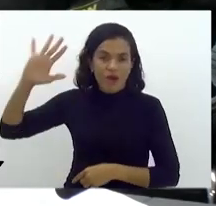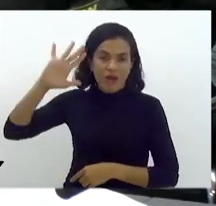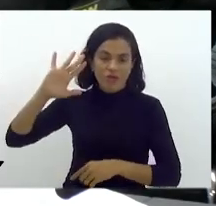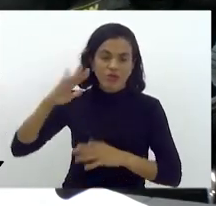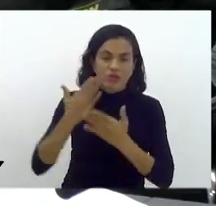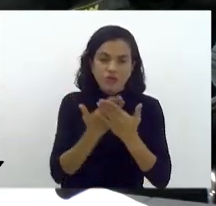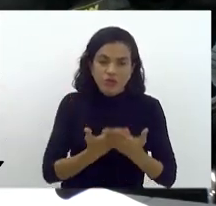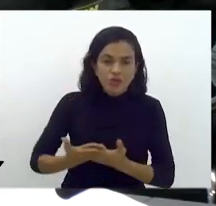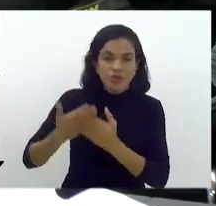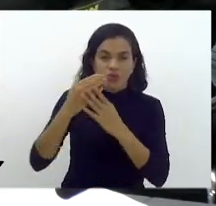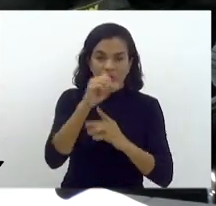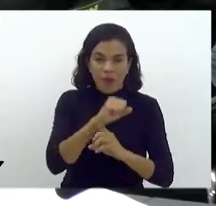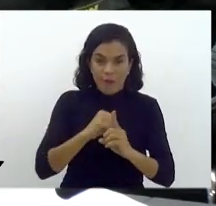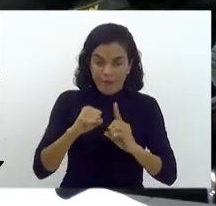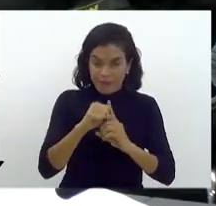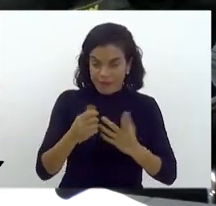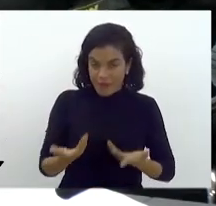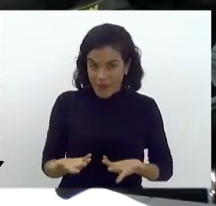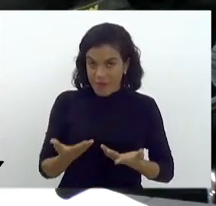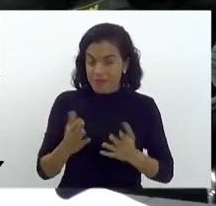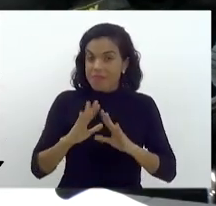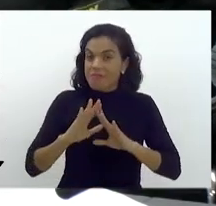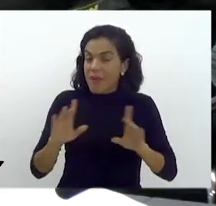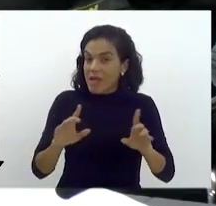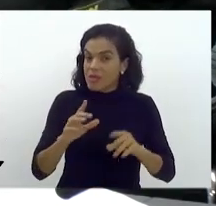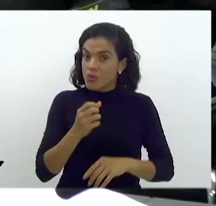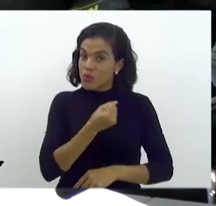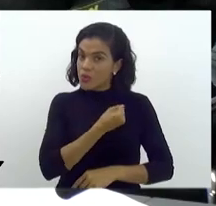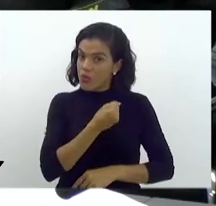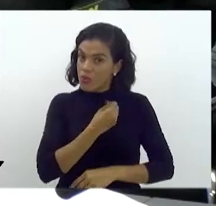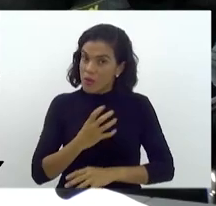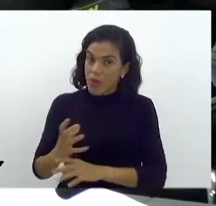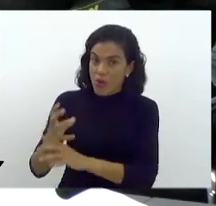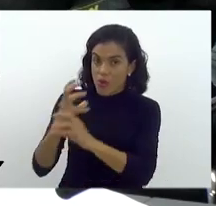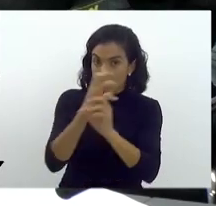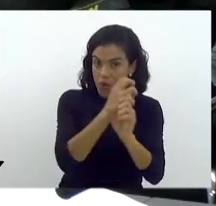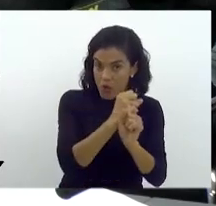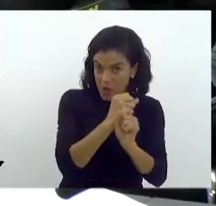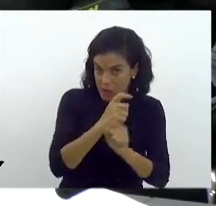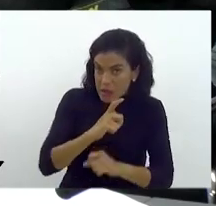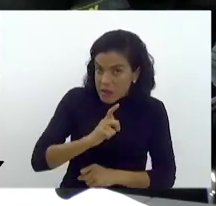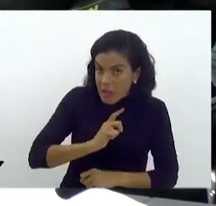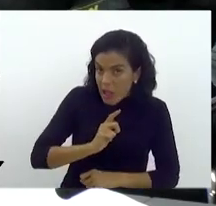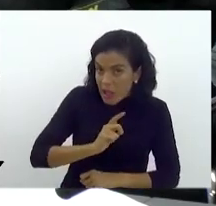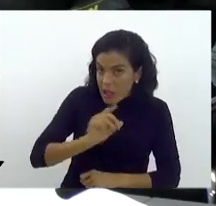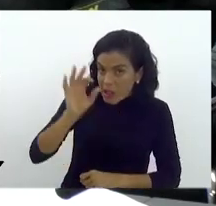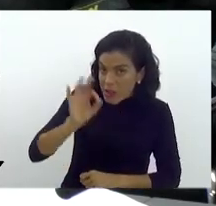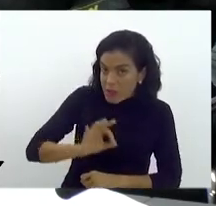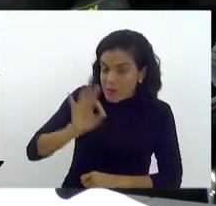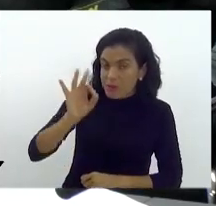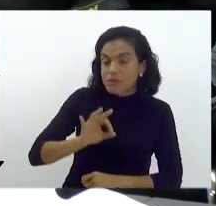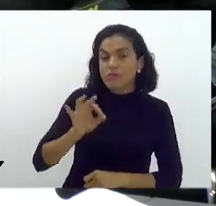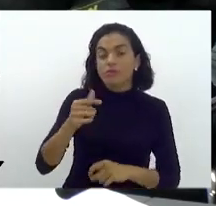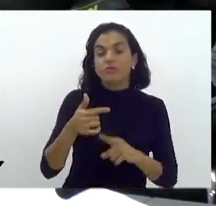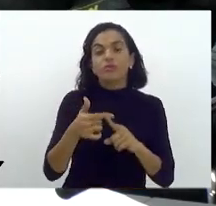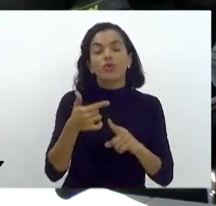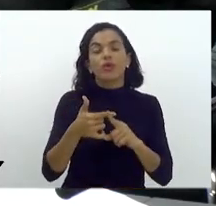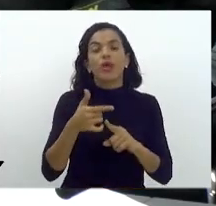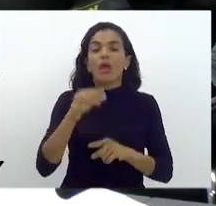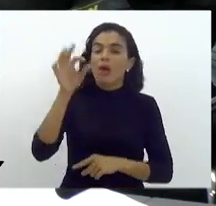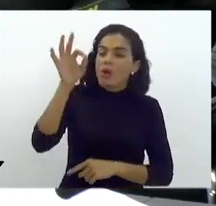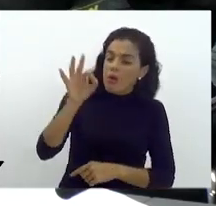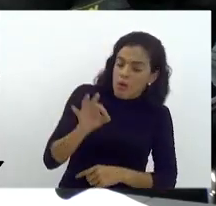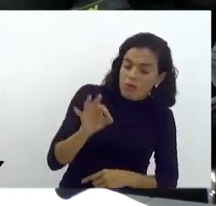sociais etc etc agora esse número é interessante se tiver percentual porque ele é um